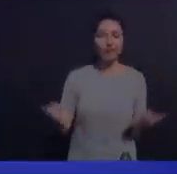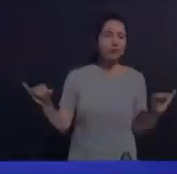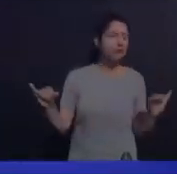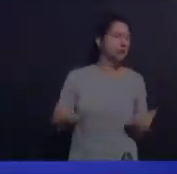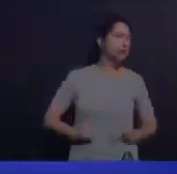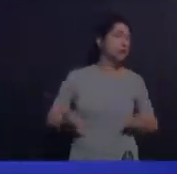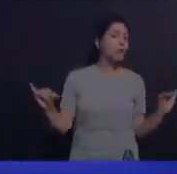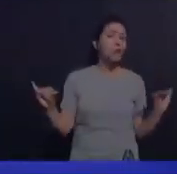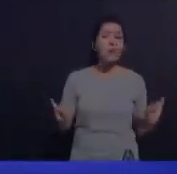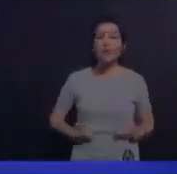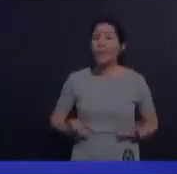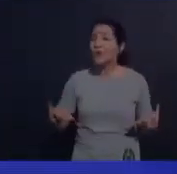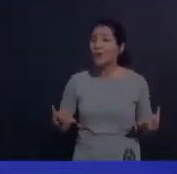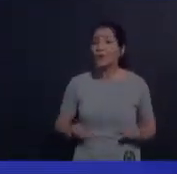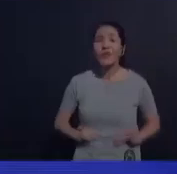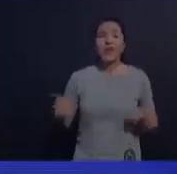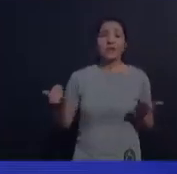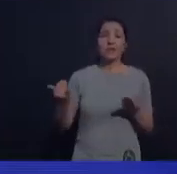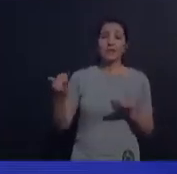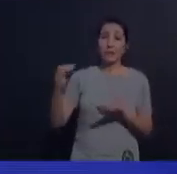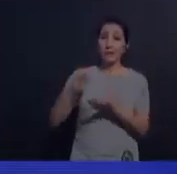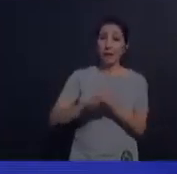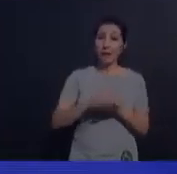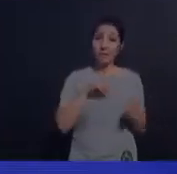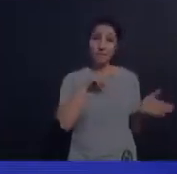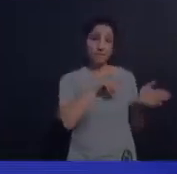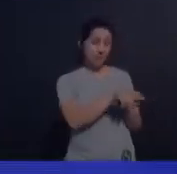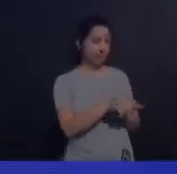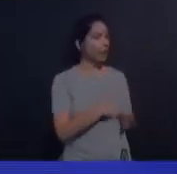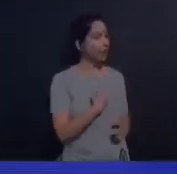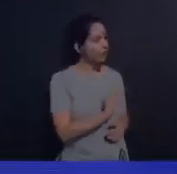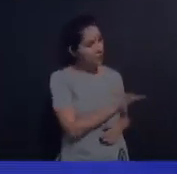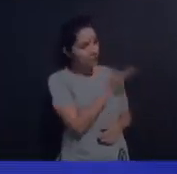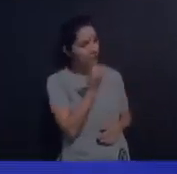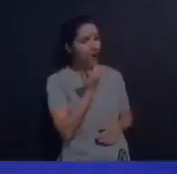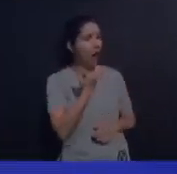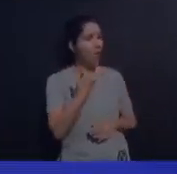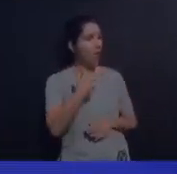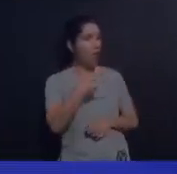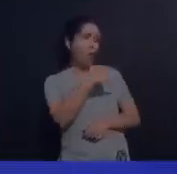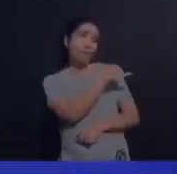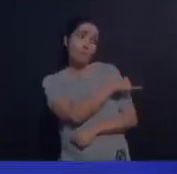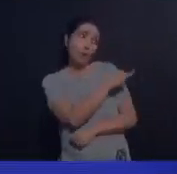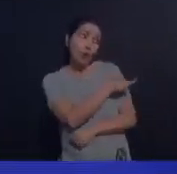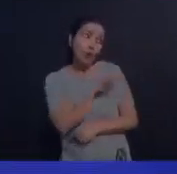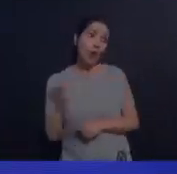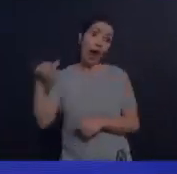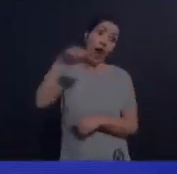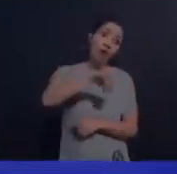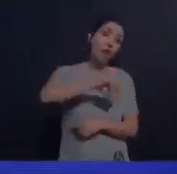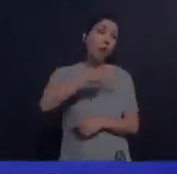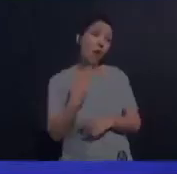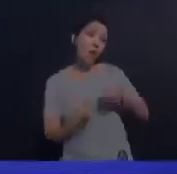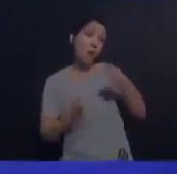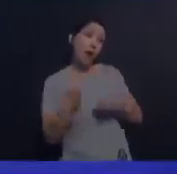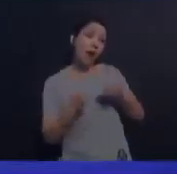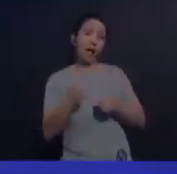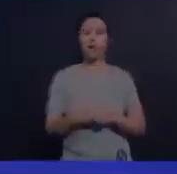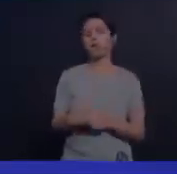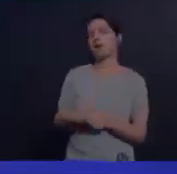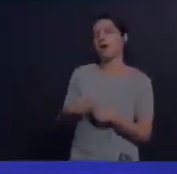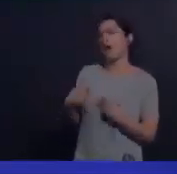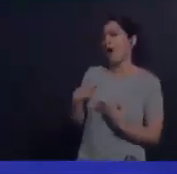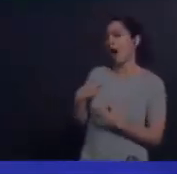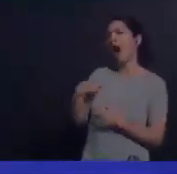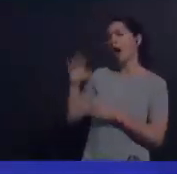porque lucio liberta pat a gente vai rio de janeiro de avião ou de carro e eu falava no